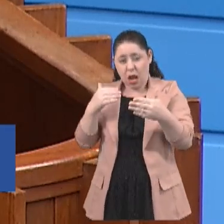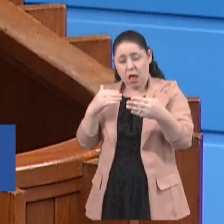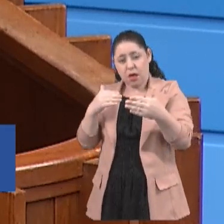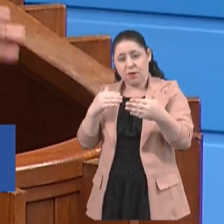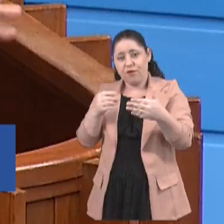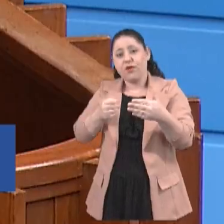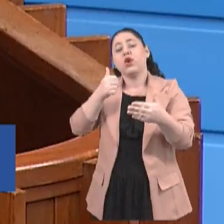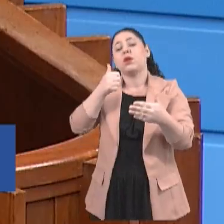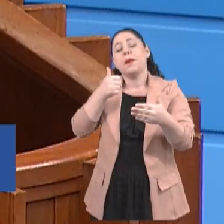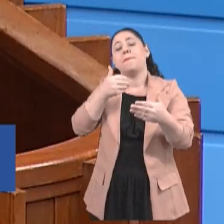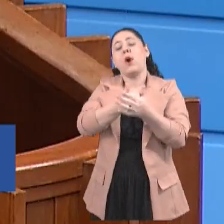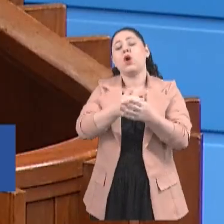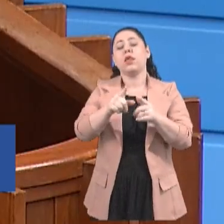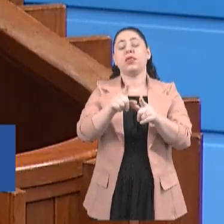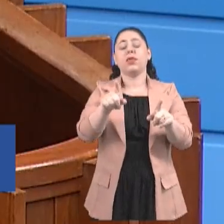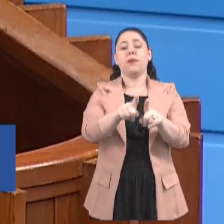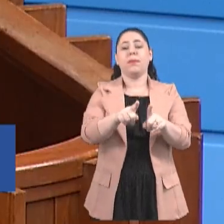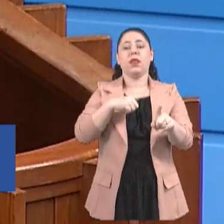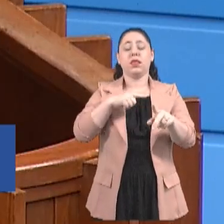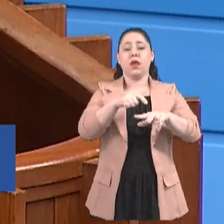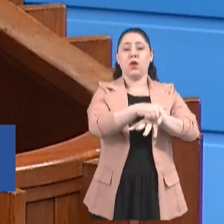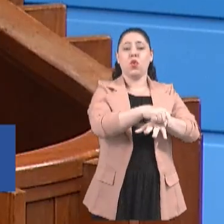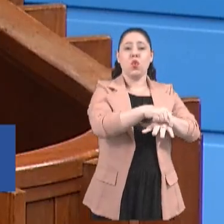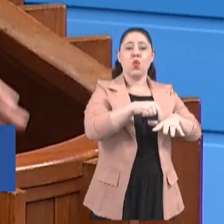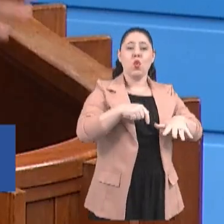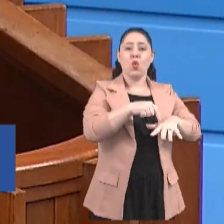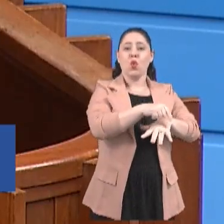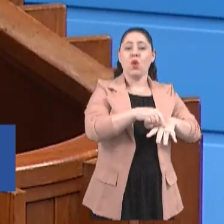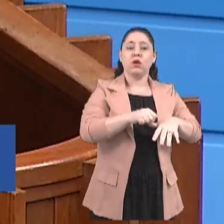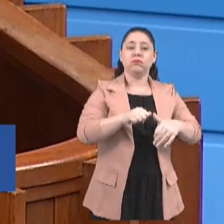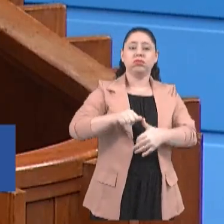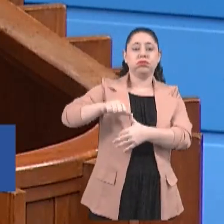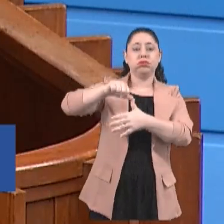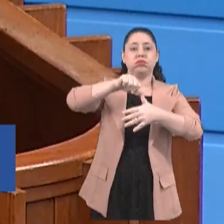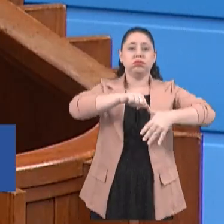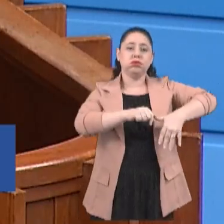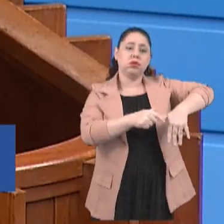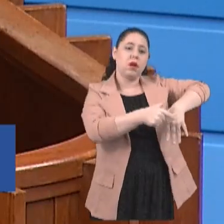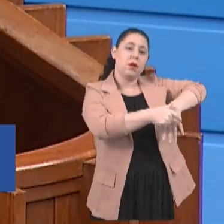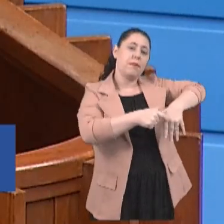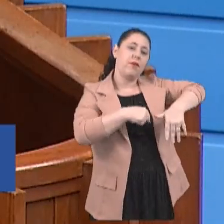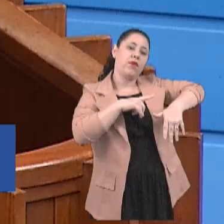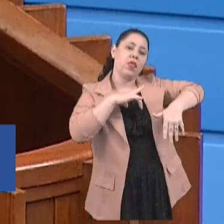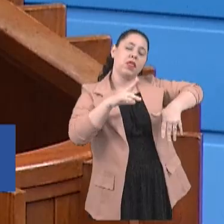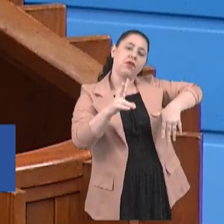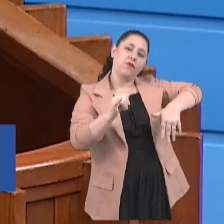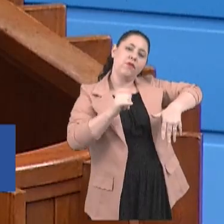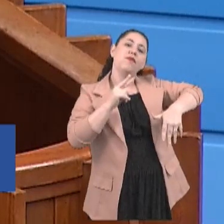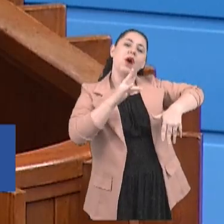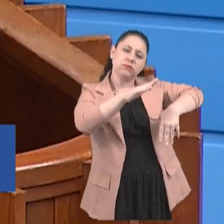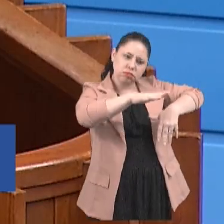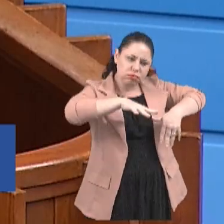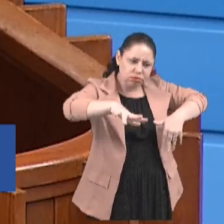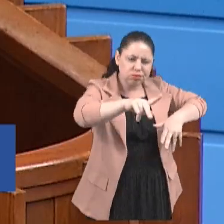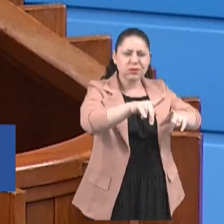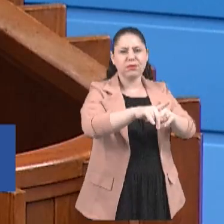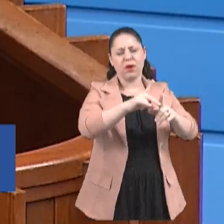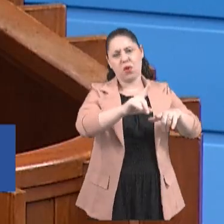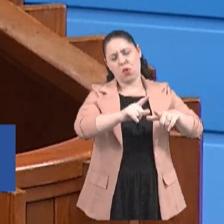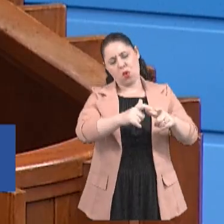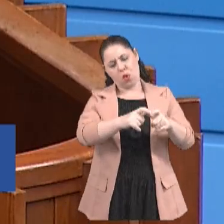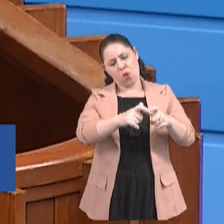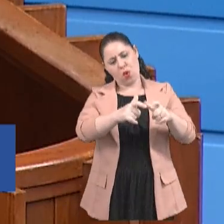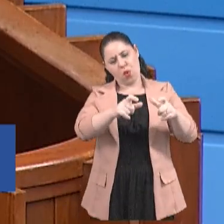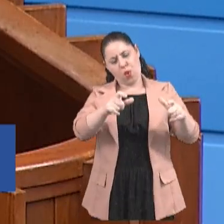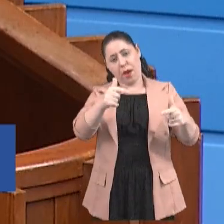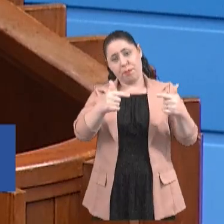também a rota bioceânica, deputada Mara, que vai passar por aquela região também. Então é o crescimento do Mato Grosso do Sul dentro